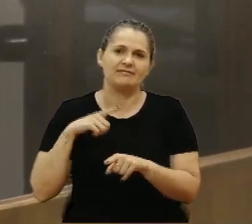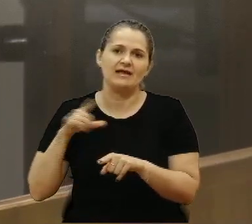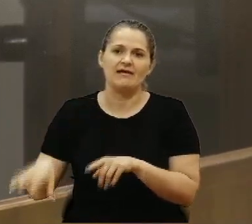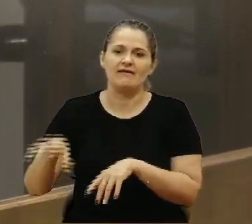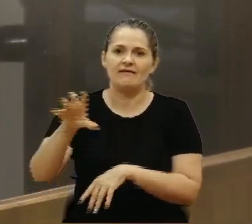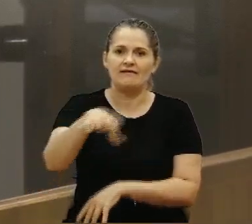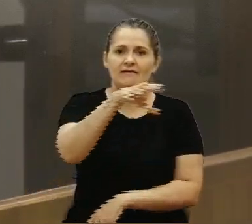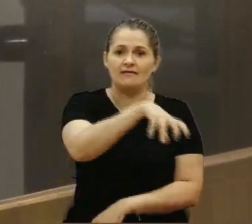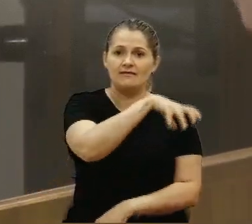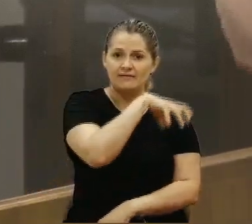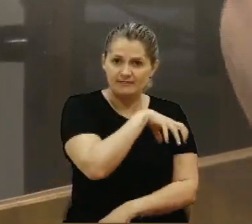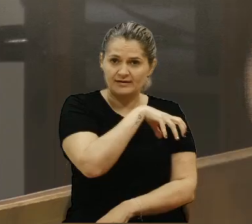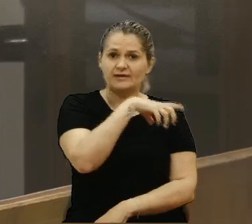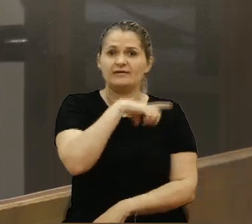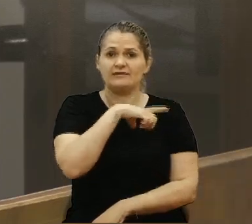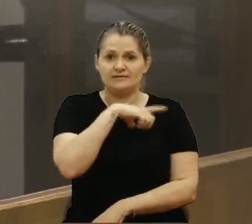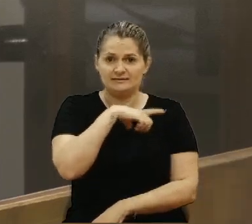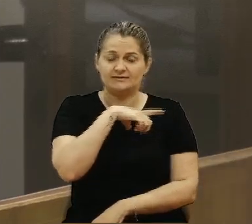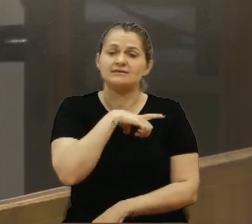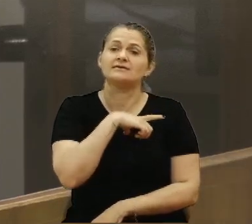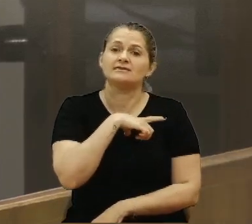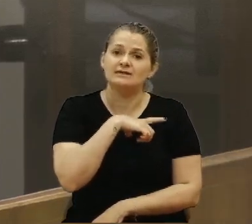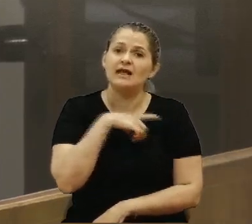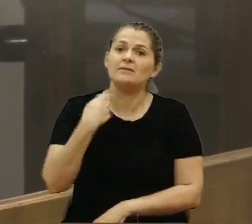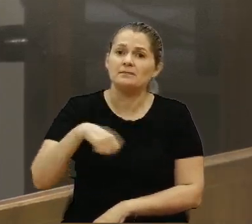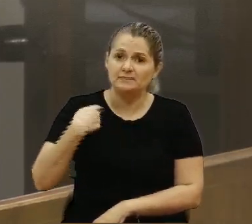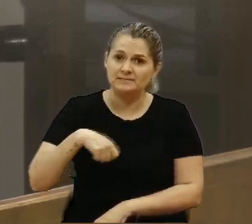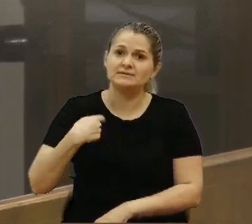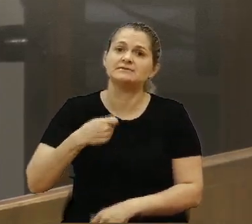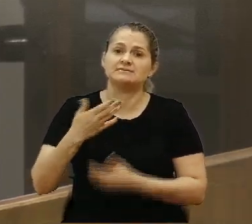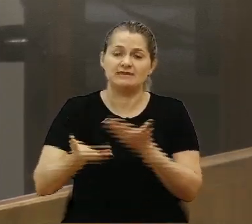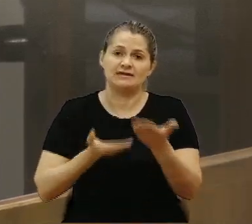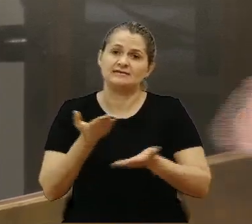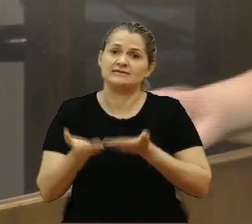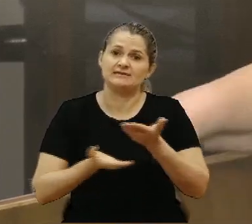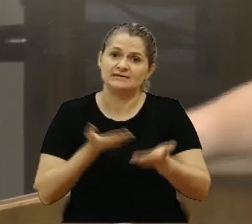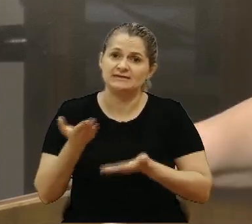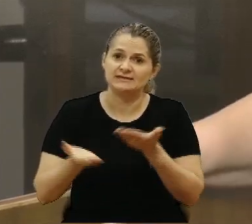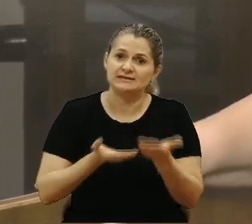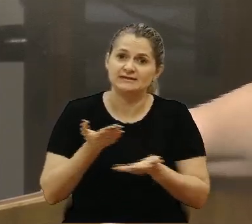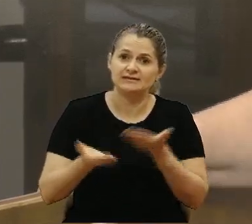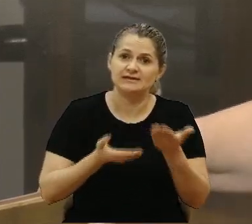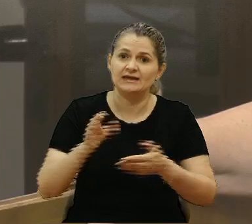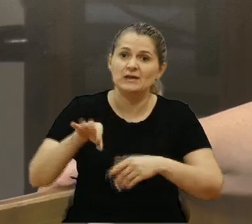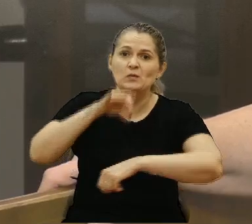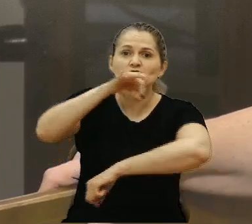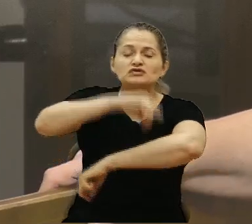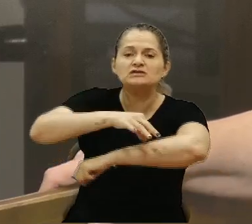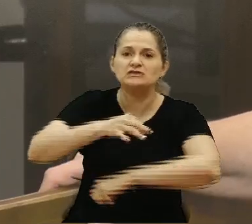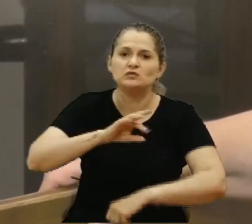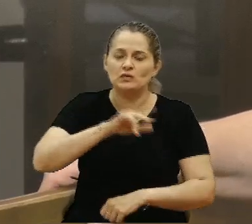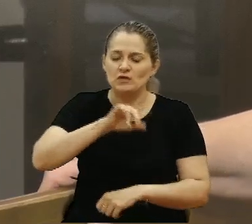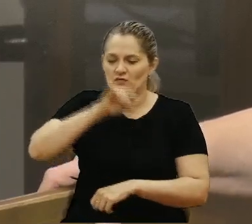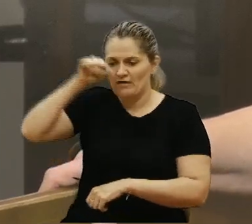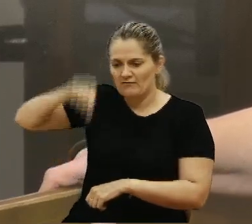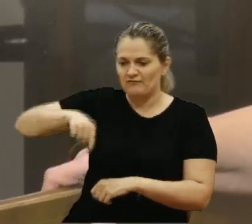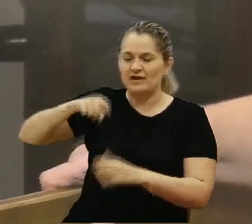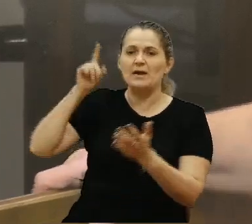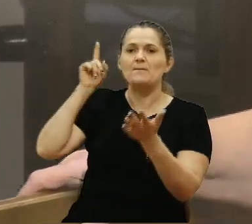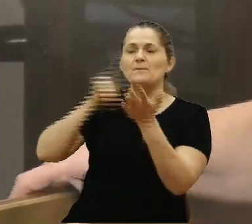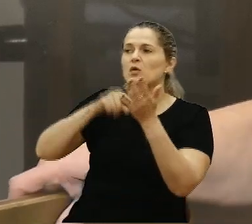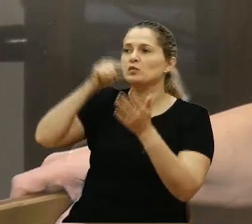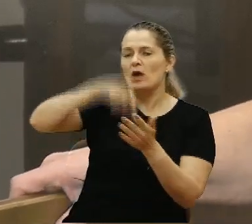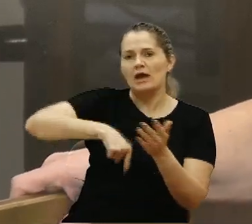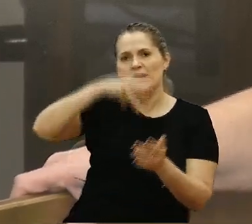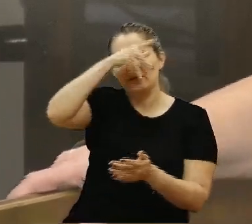regiões, distritos sanitários, que eles deveriam estar para atender a questão do mosquito. E não vir aqui bater o ponto, ir para lá e